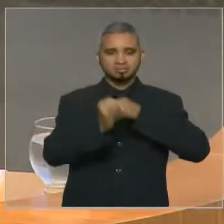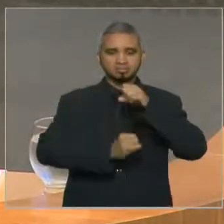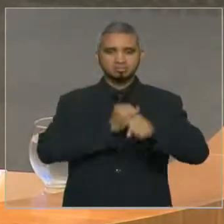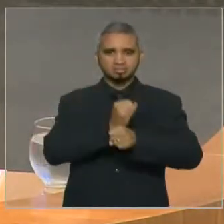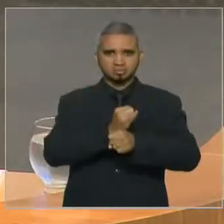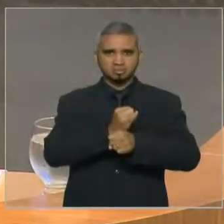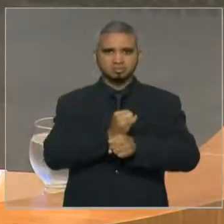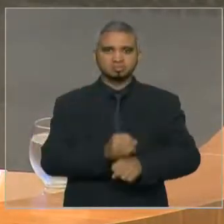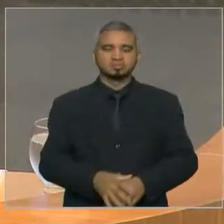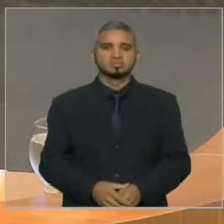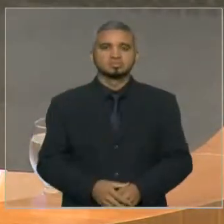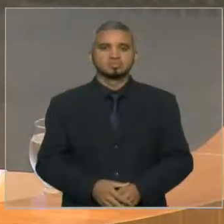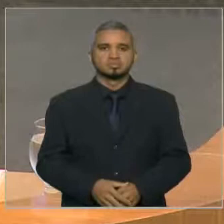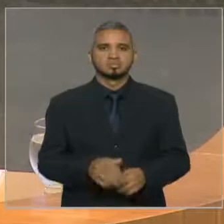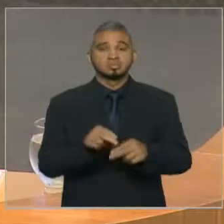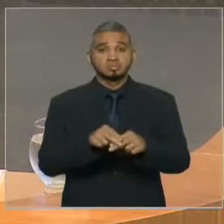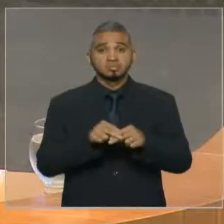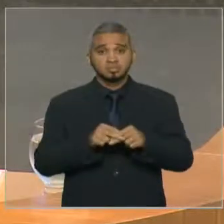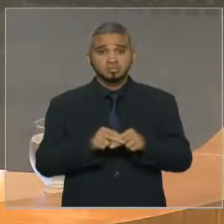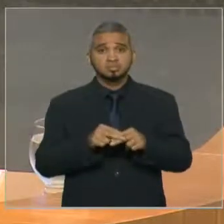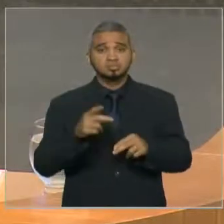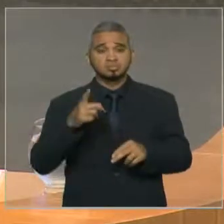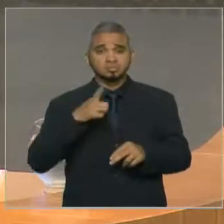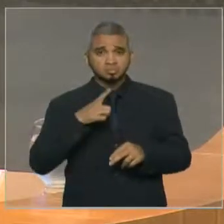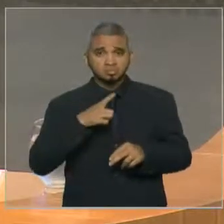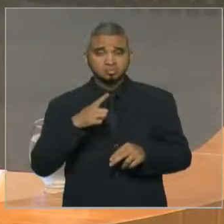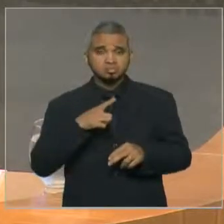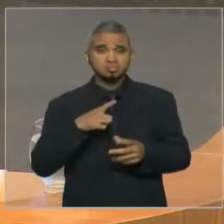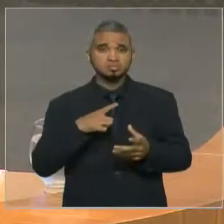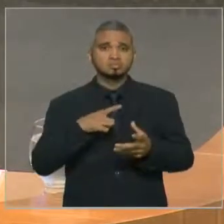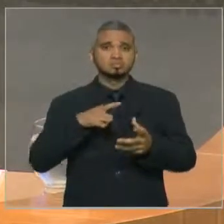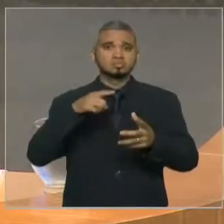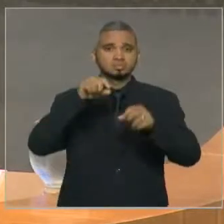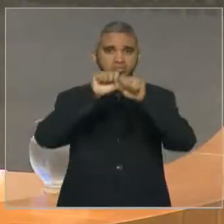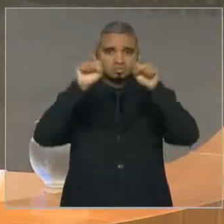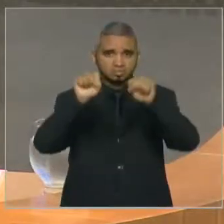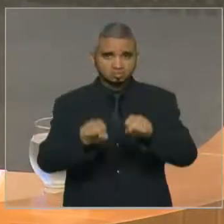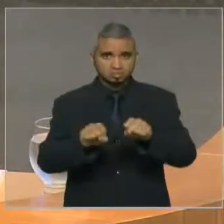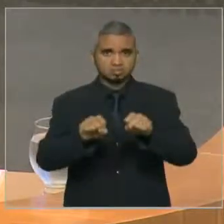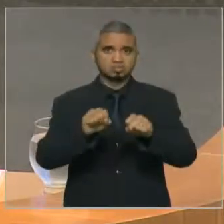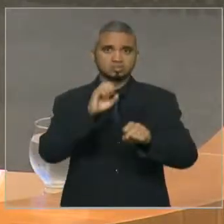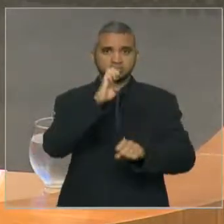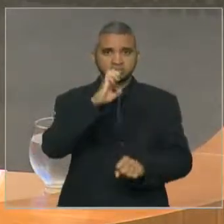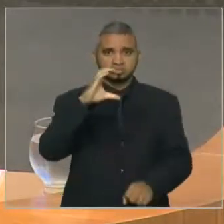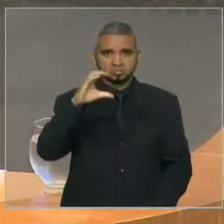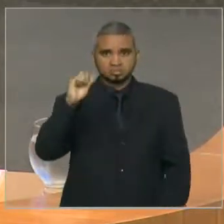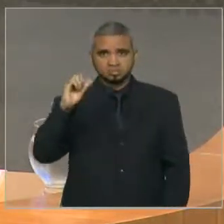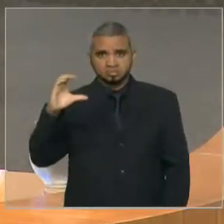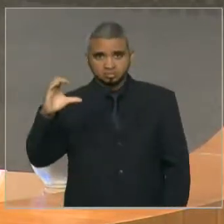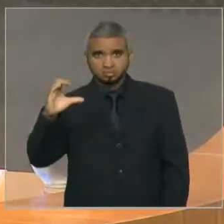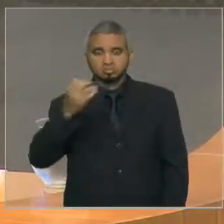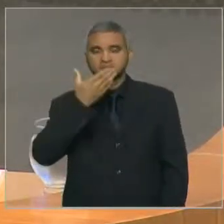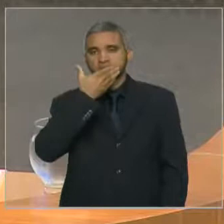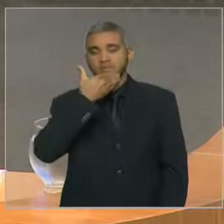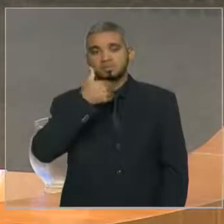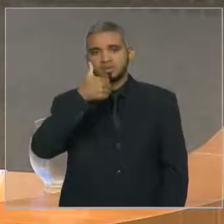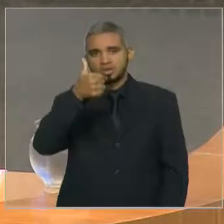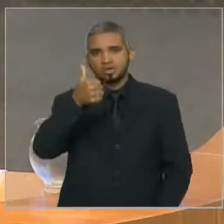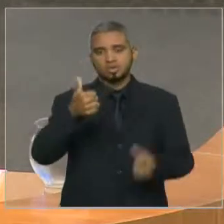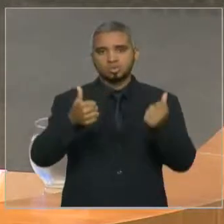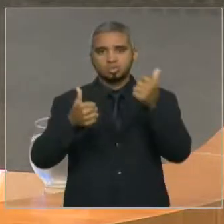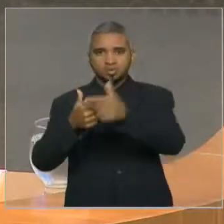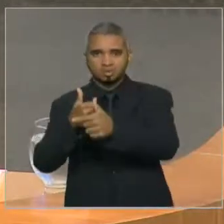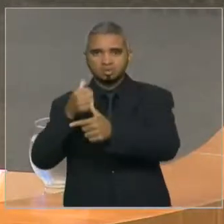o volume de serviços prestados no portal ECAC é 10 vezes maior que o modelo presencial. Acho que é importante